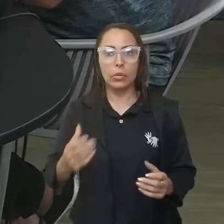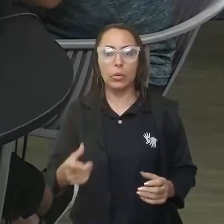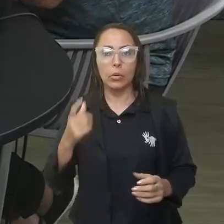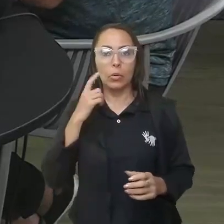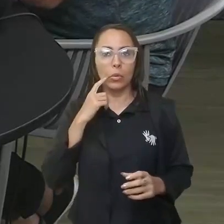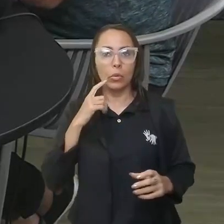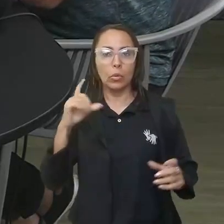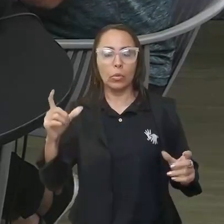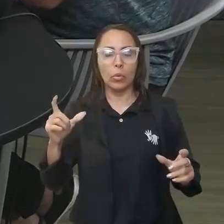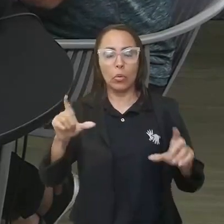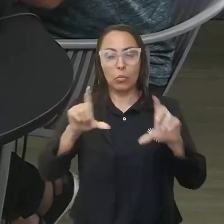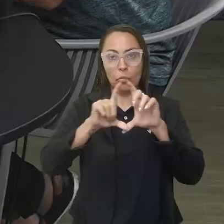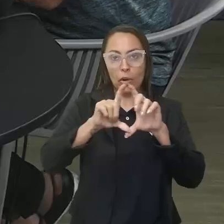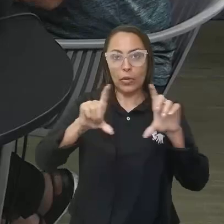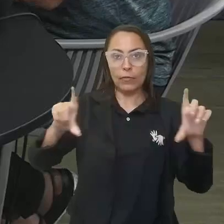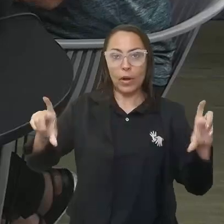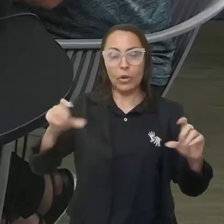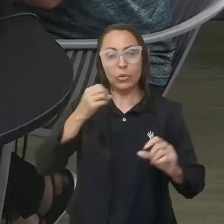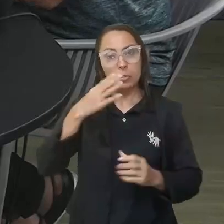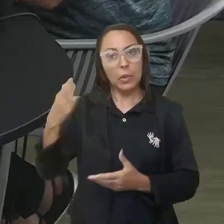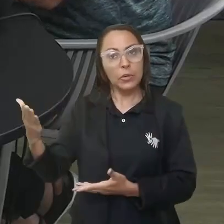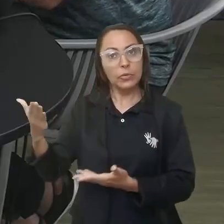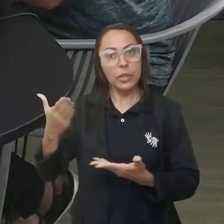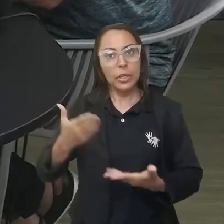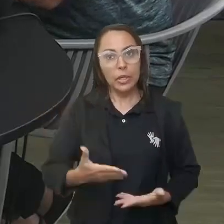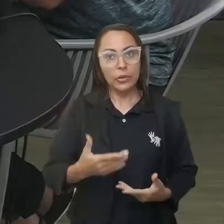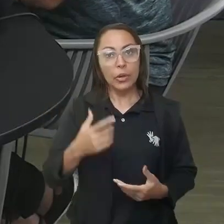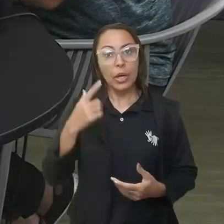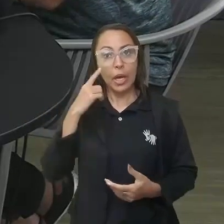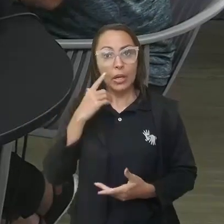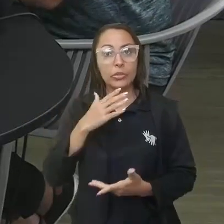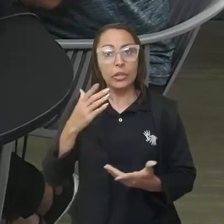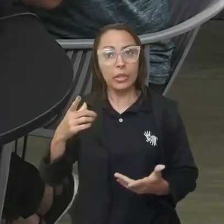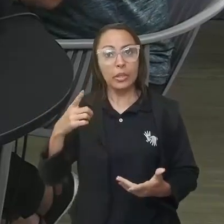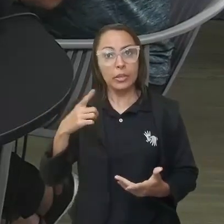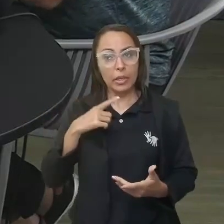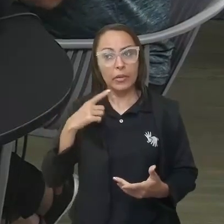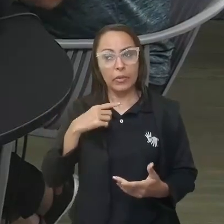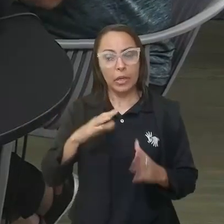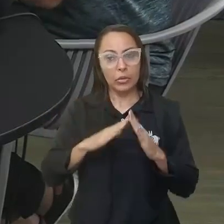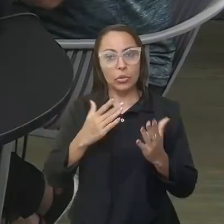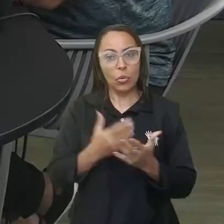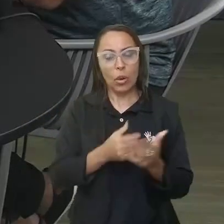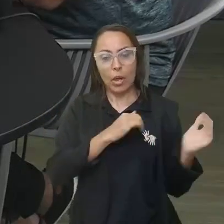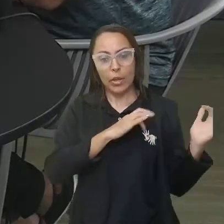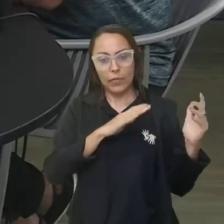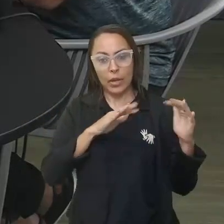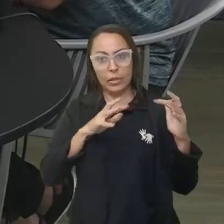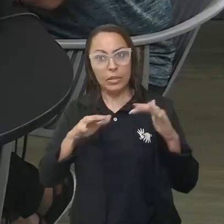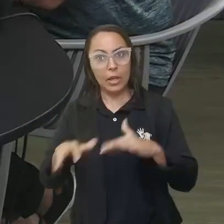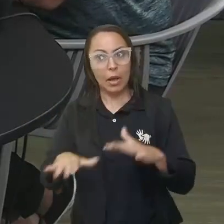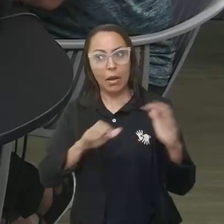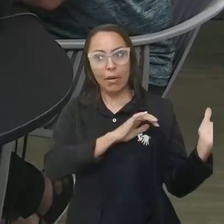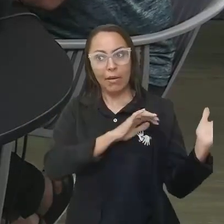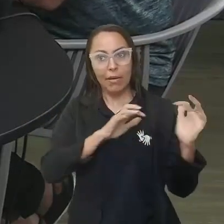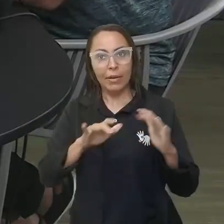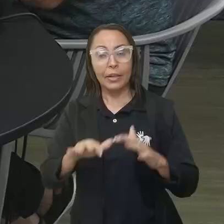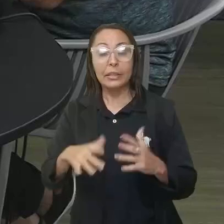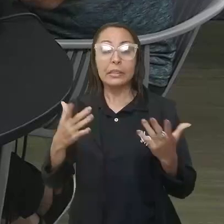bem-vindes, né, e a gente teve essa escola invadida por uma autoridade. Então